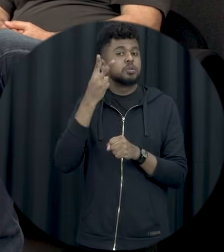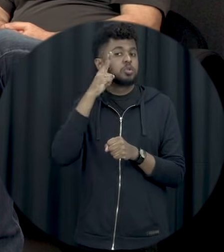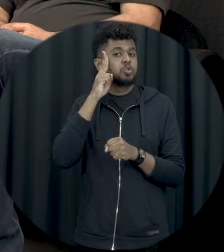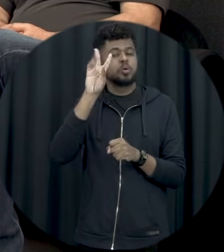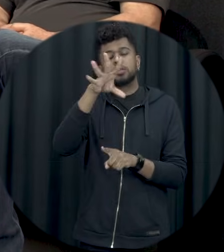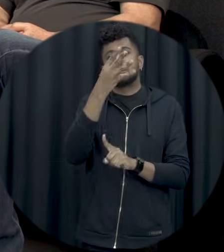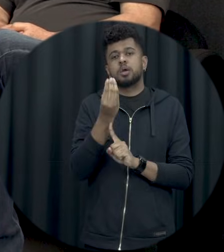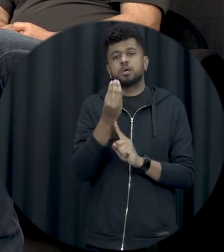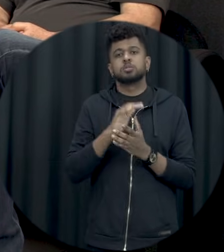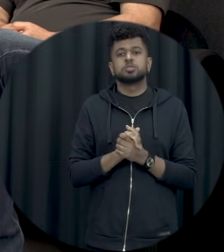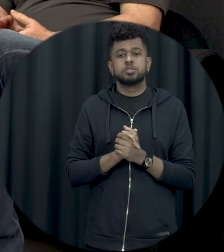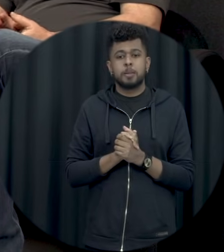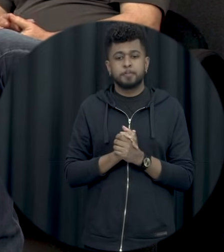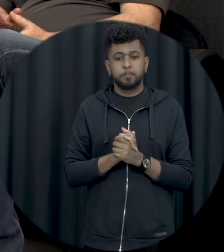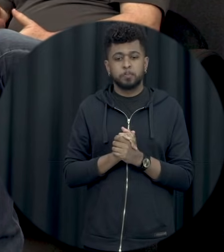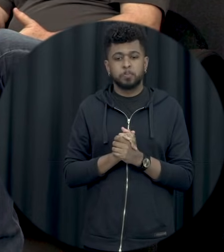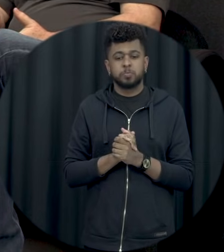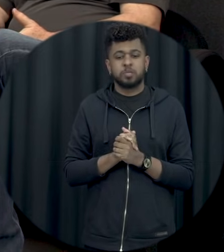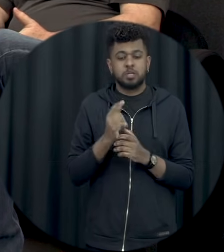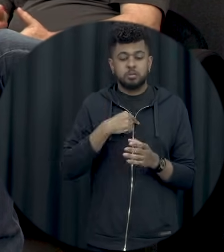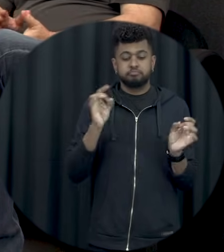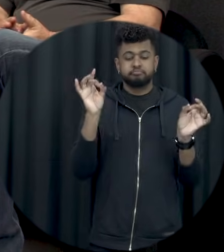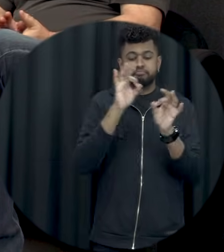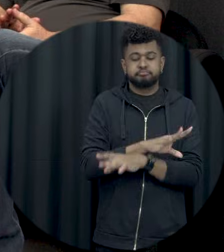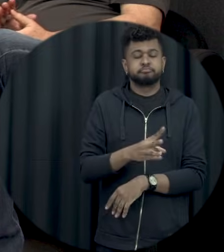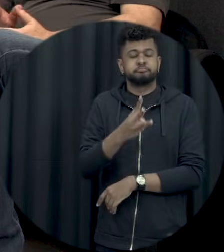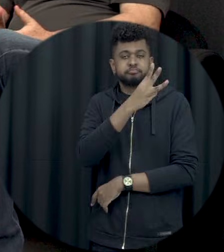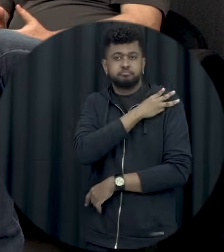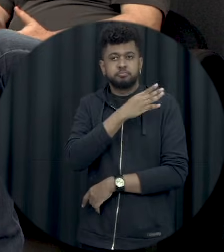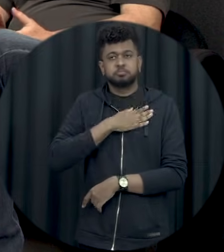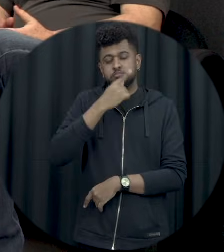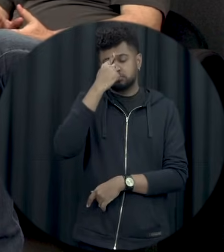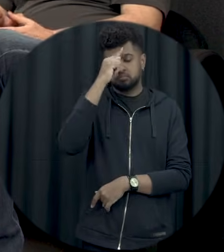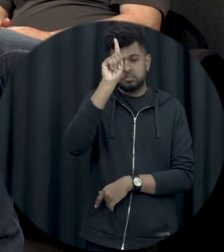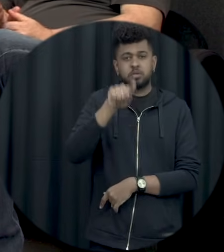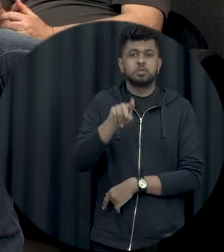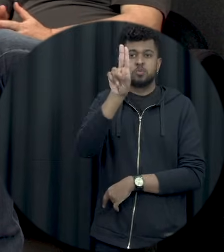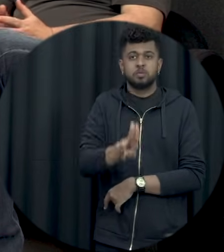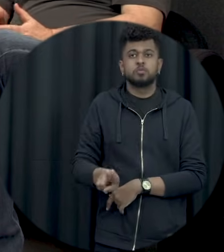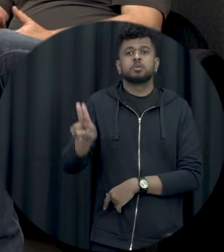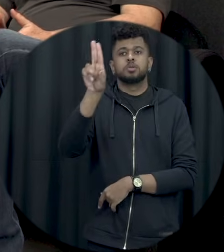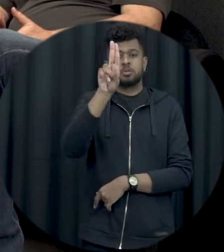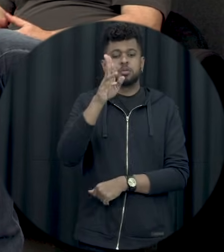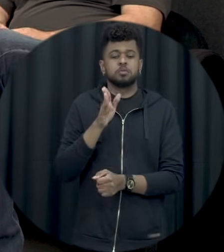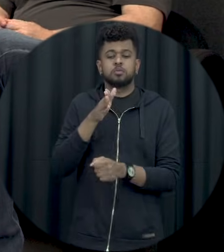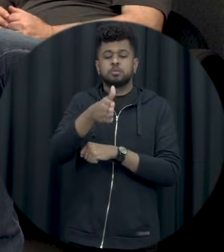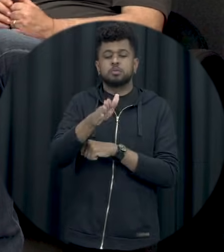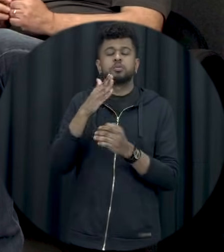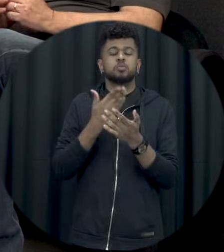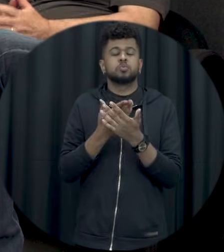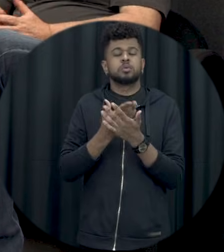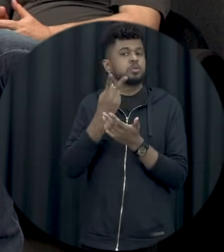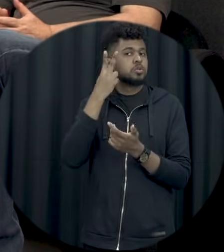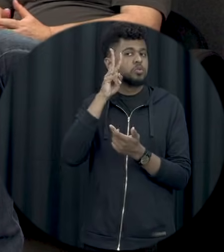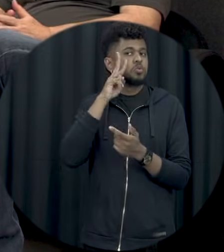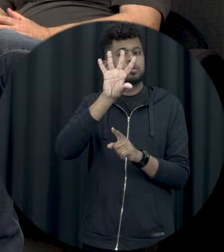né? Tanto que quando eu terminei o ensino médio, a minha ideia era entrar para a universidade, como eu entrei, para estudar história da arte e para